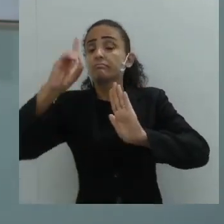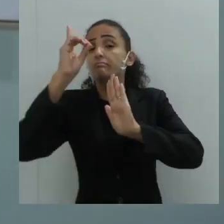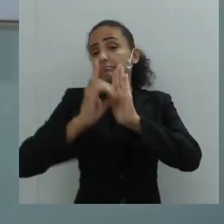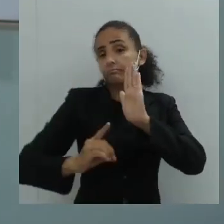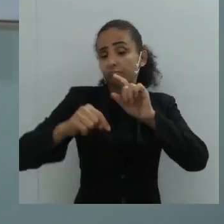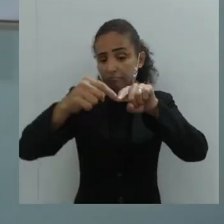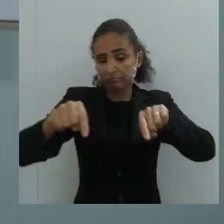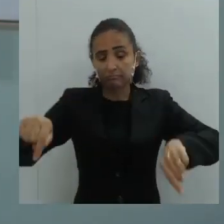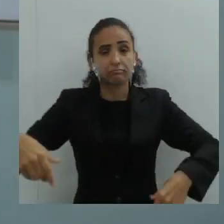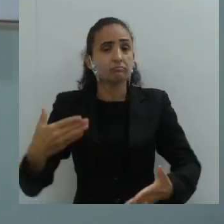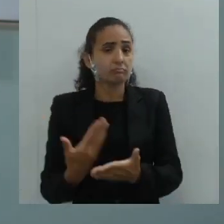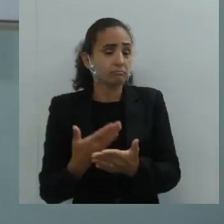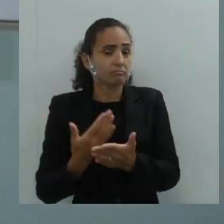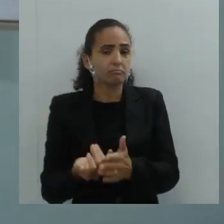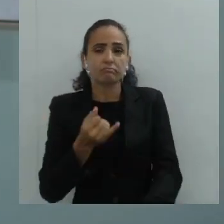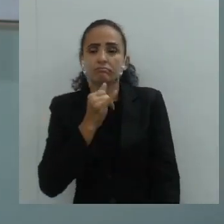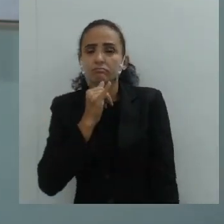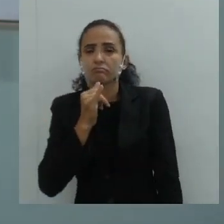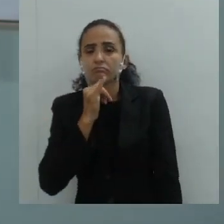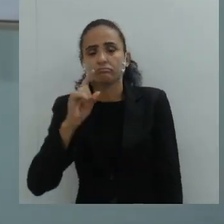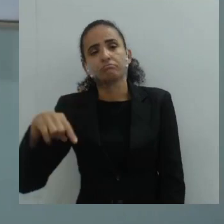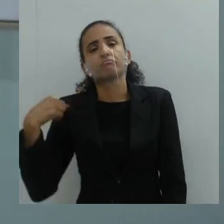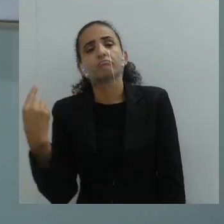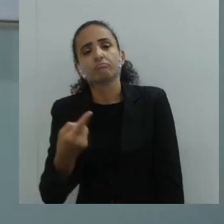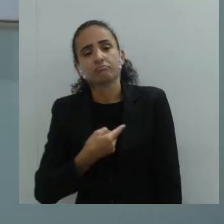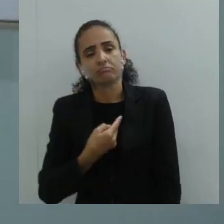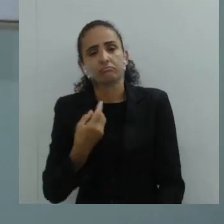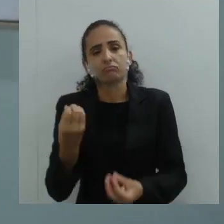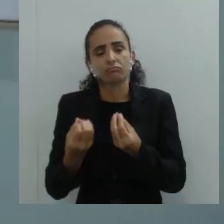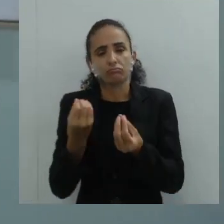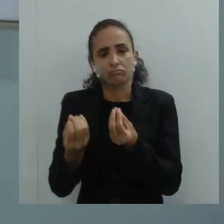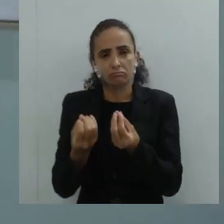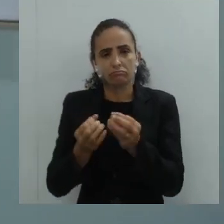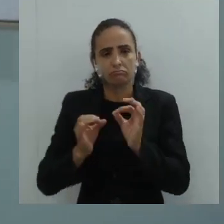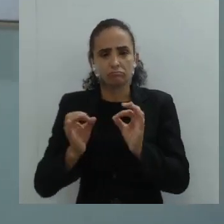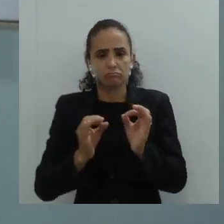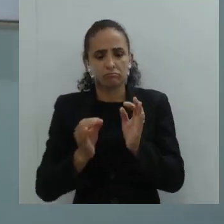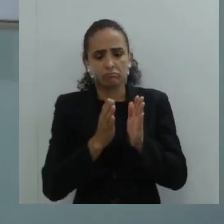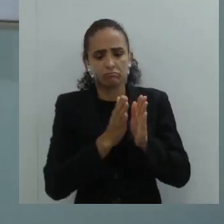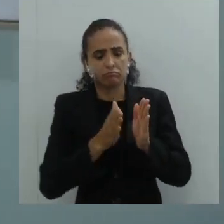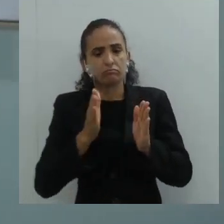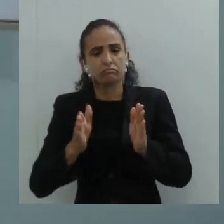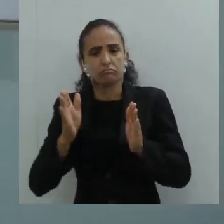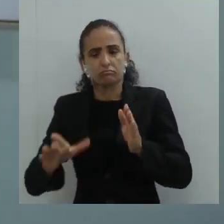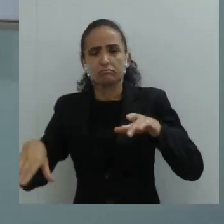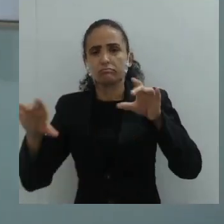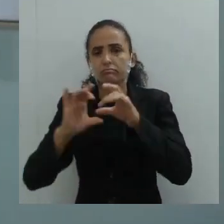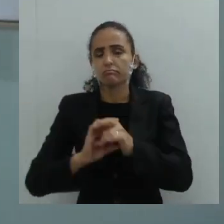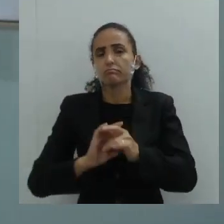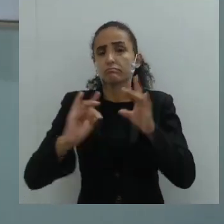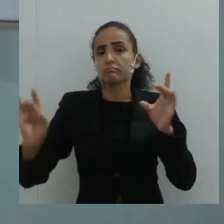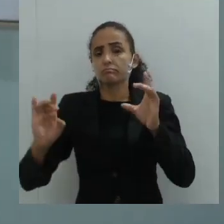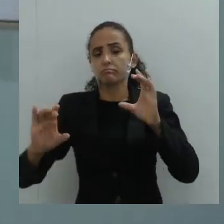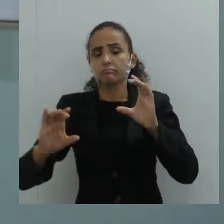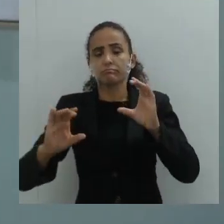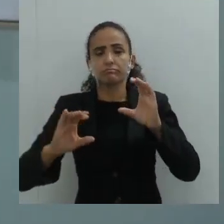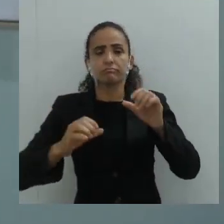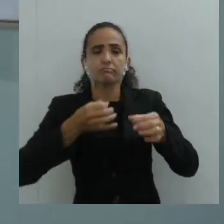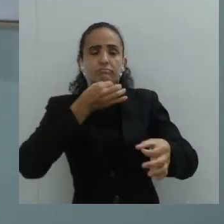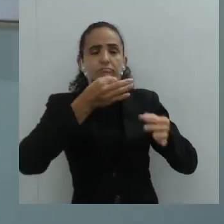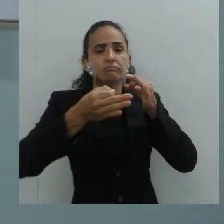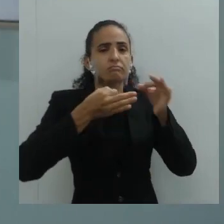em sala de aula, um exemplo, nós podemos muito bem trabalhar a liberdade de expressão e